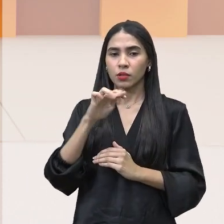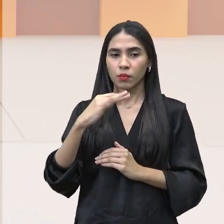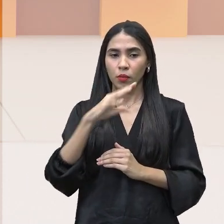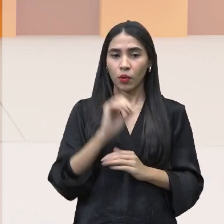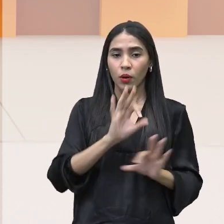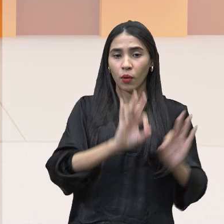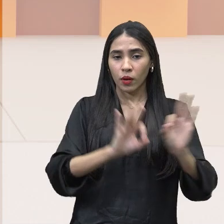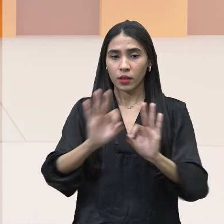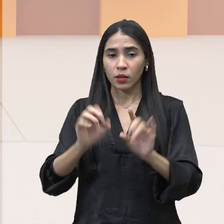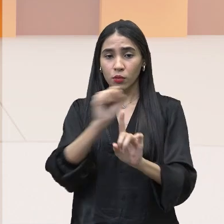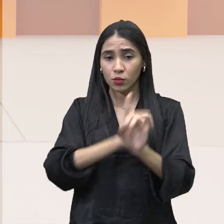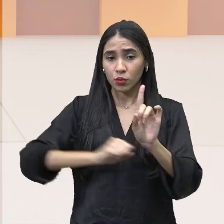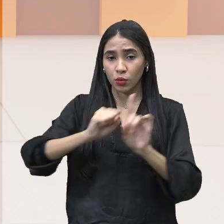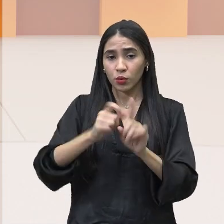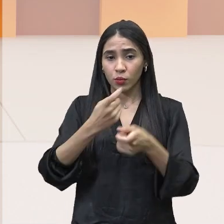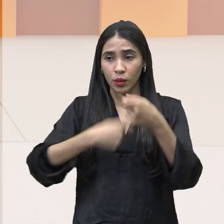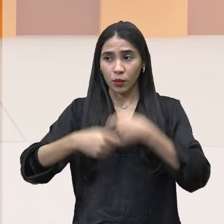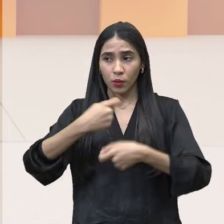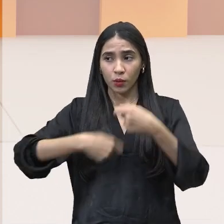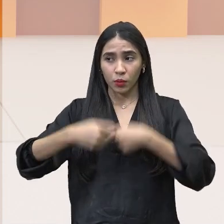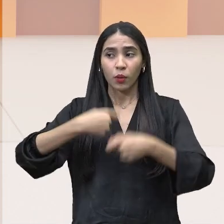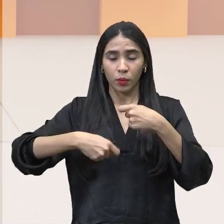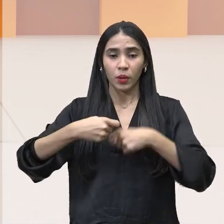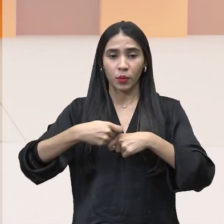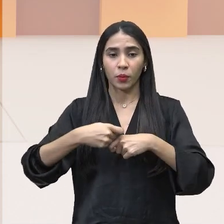organização socioeconômica do planeta.